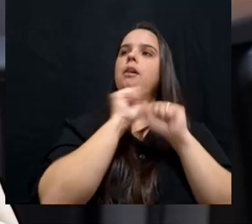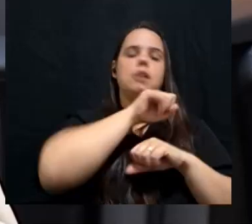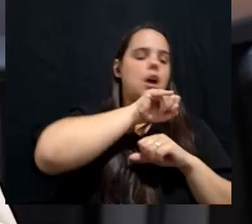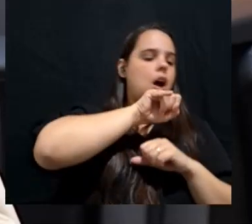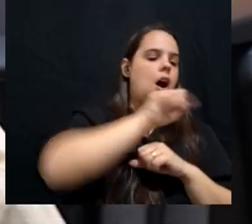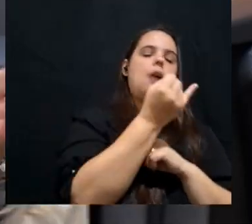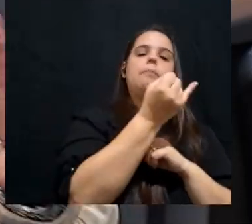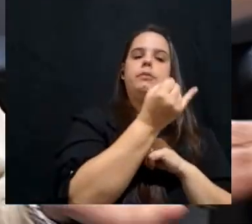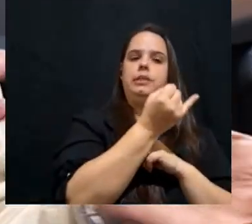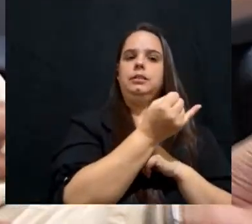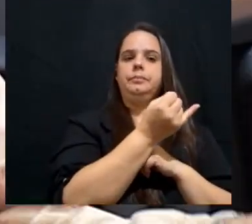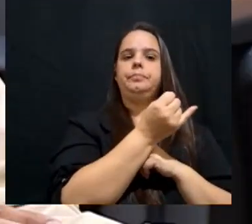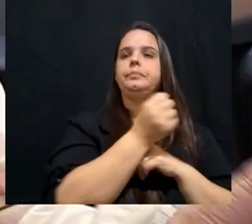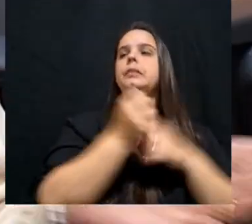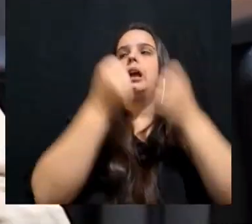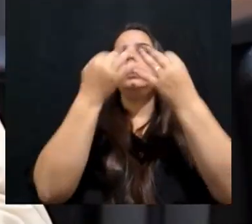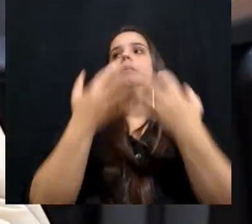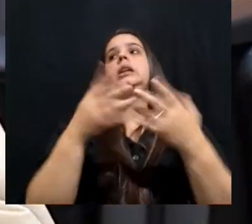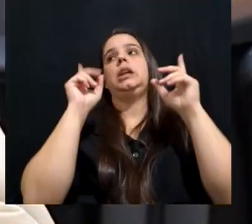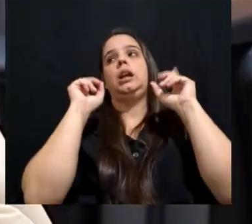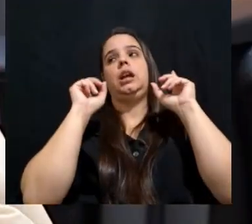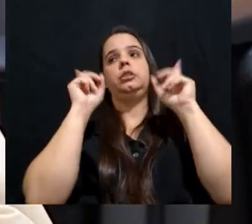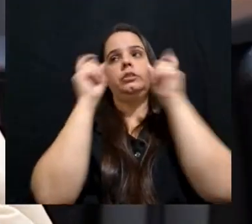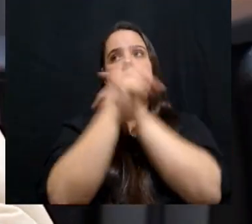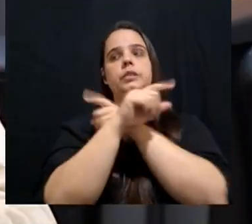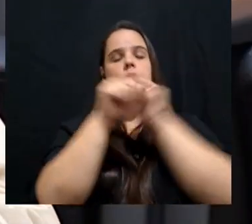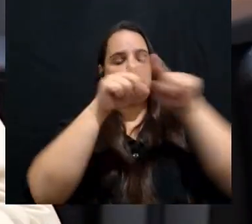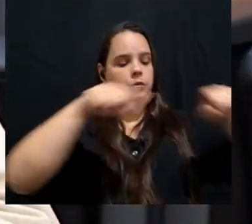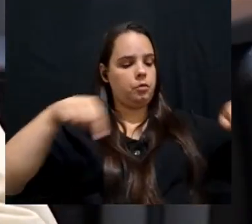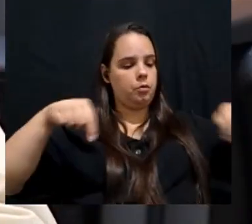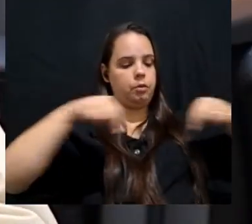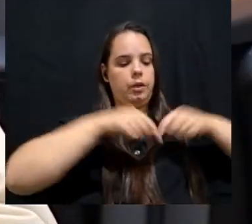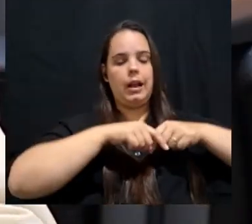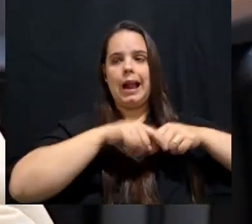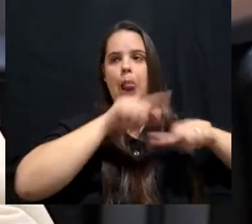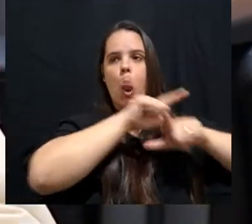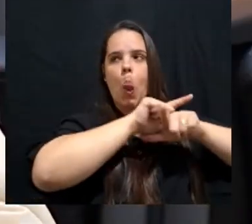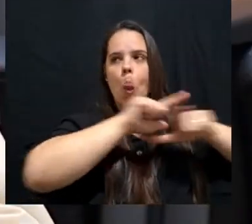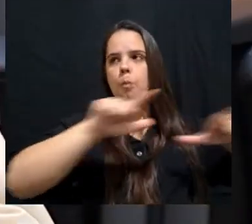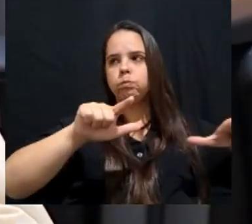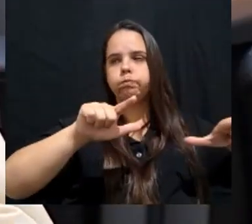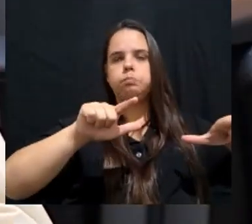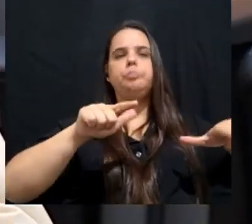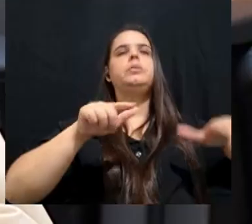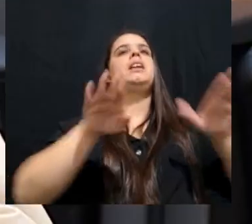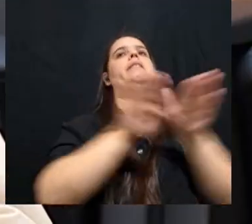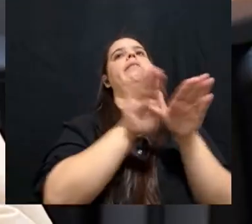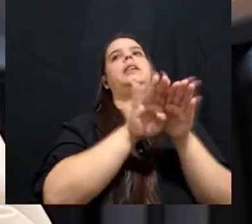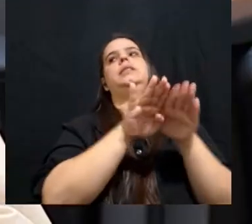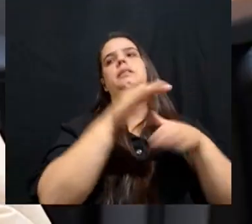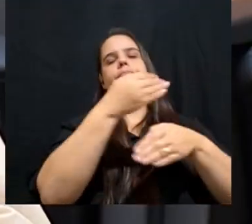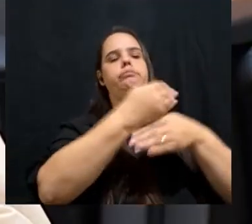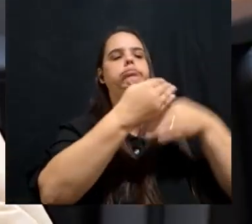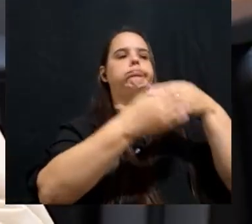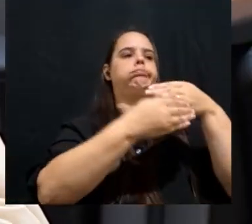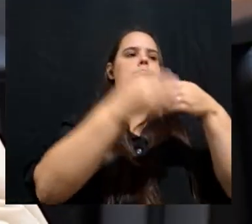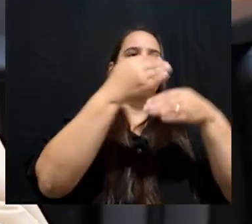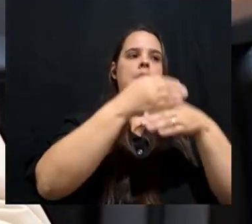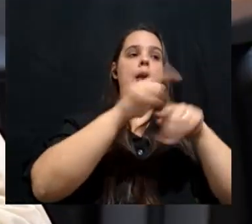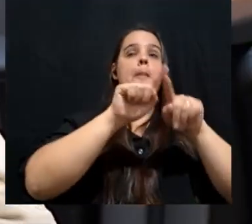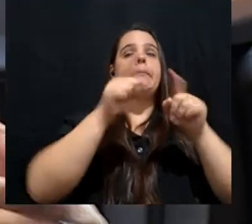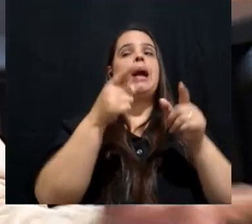vazio urbano e urbanizar ele, só que depois que faz tem que ter a zeladoria adequada. Então,